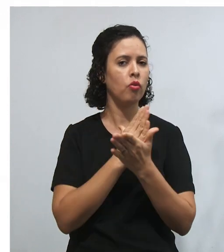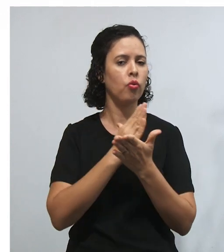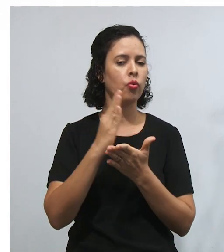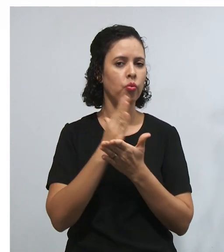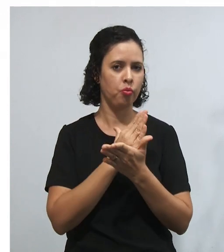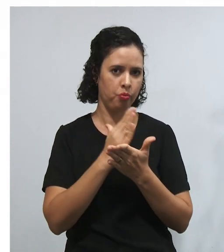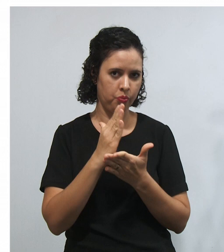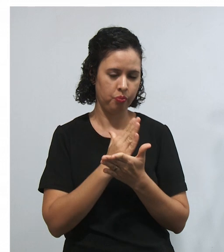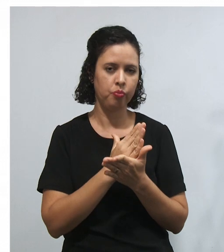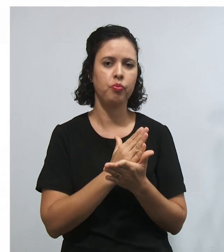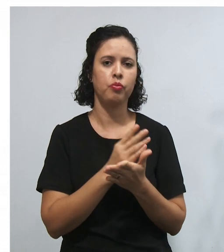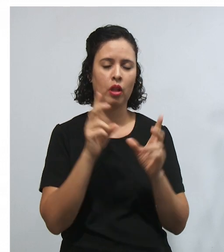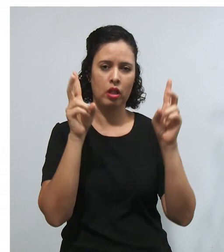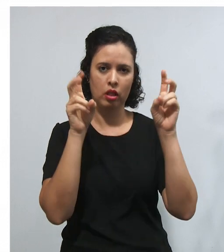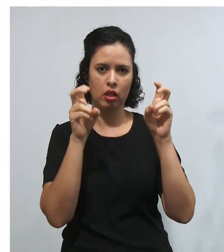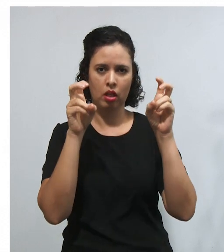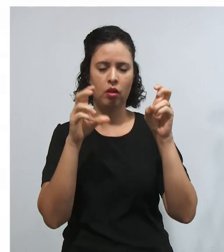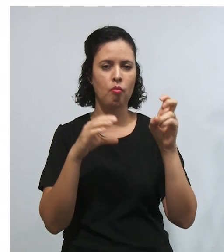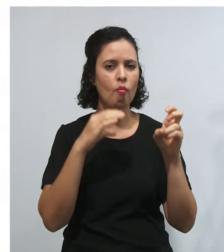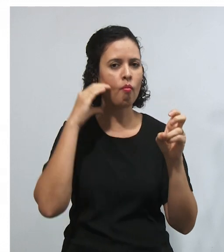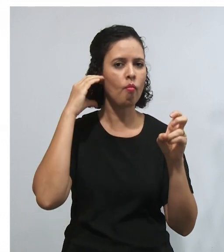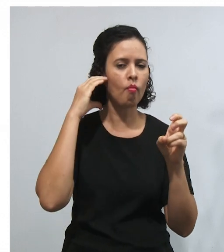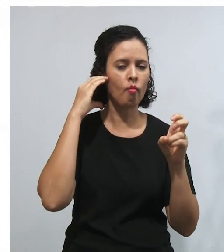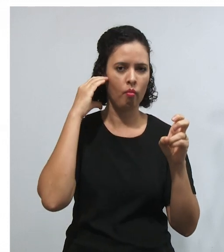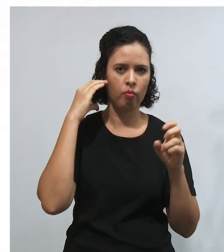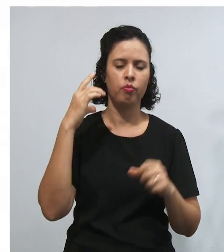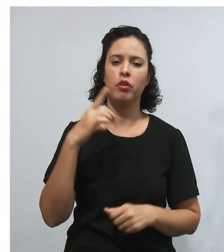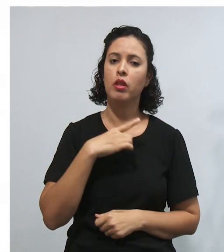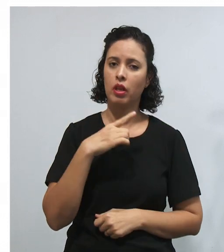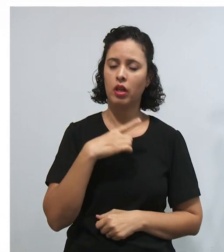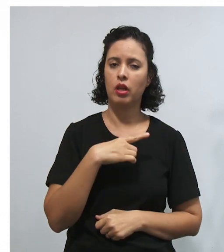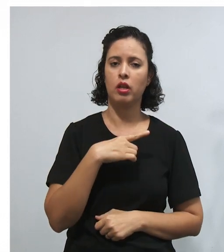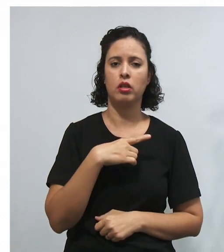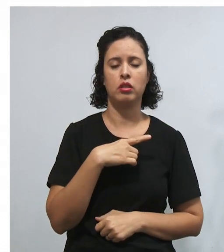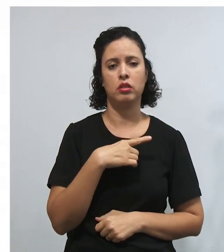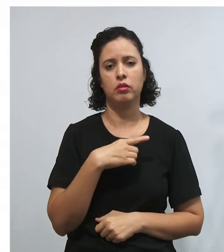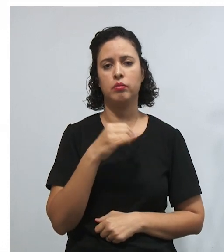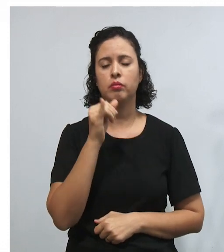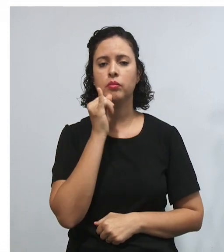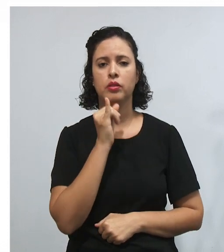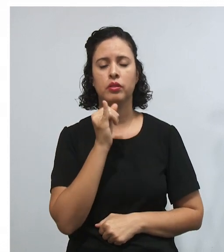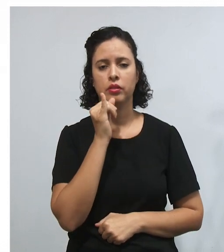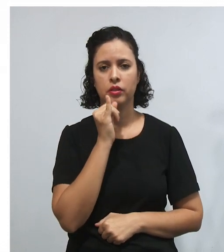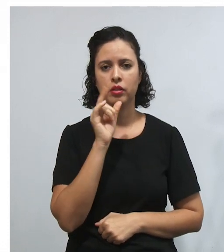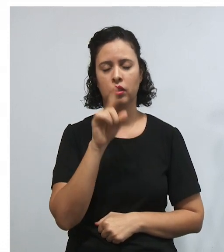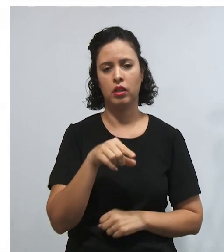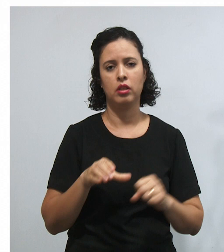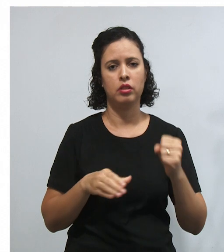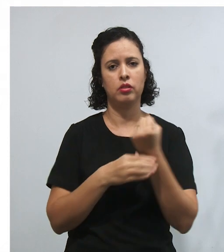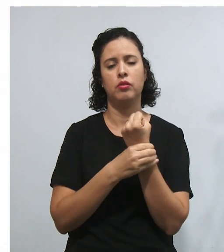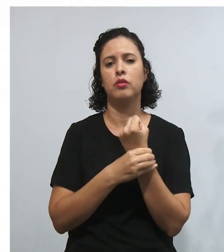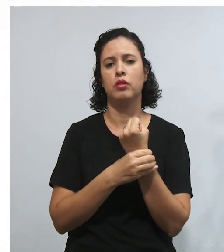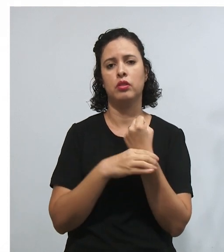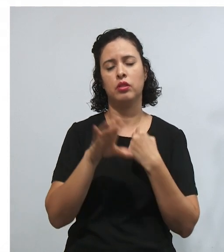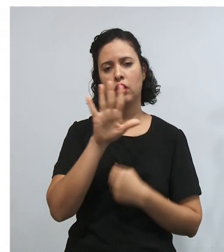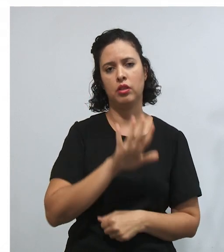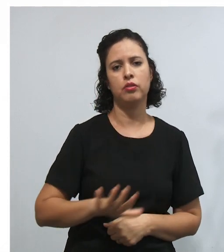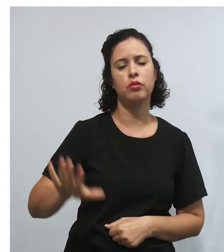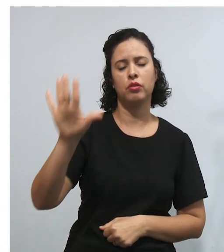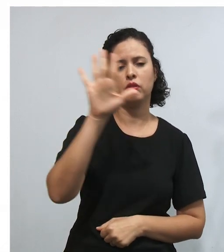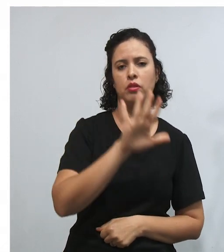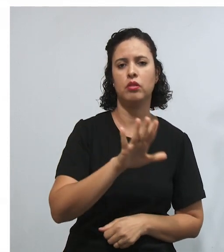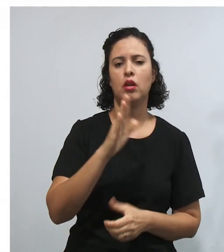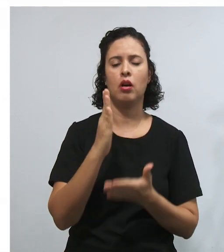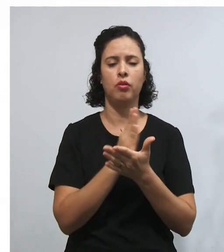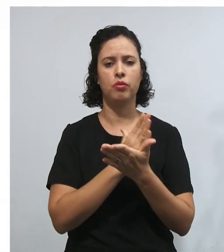que elas próprias são protegidas por conta do sigilo, questões inclusive de segurança nacional, né?